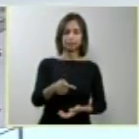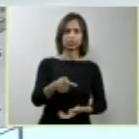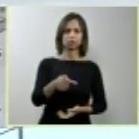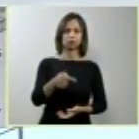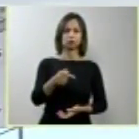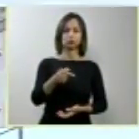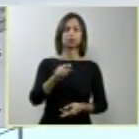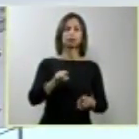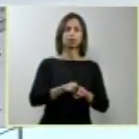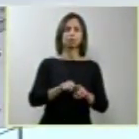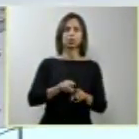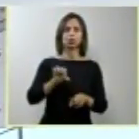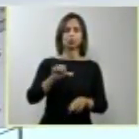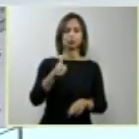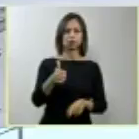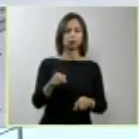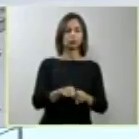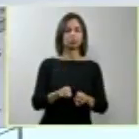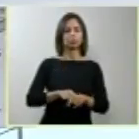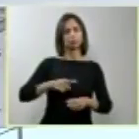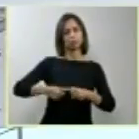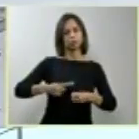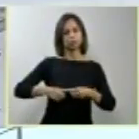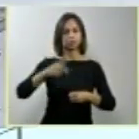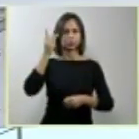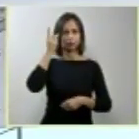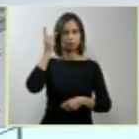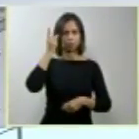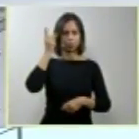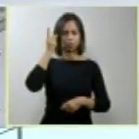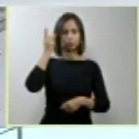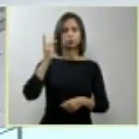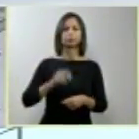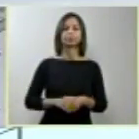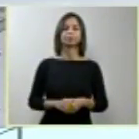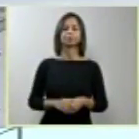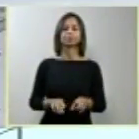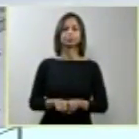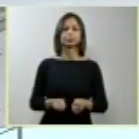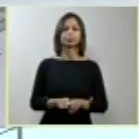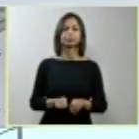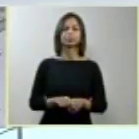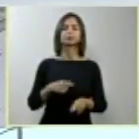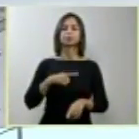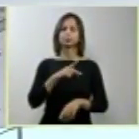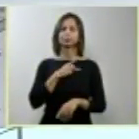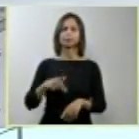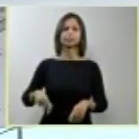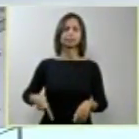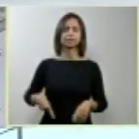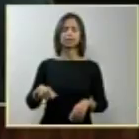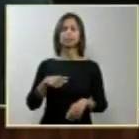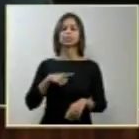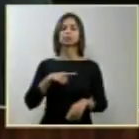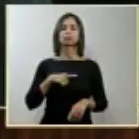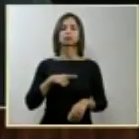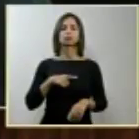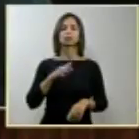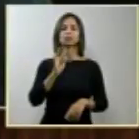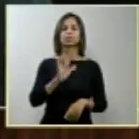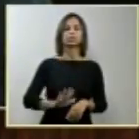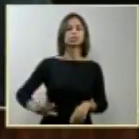1987-1991, e também do município de São Paulo. É presidente da Federação Internacional de Ginecologia